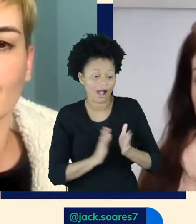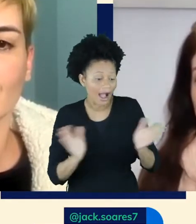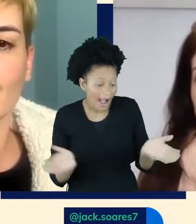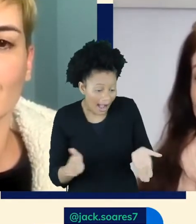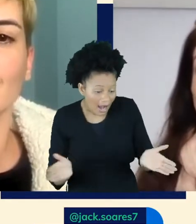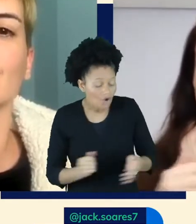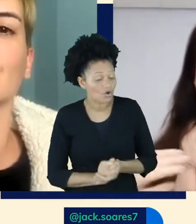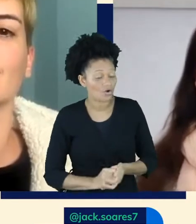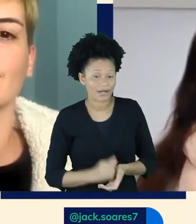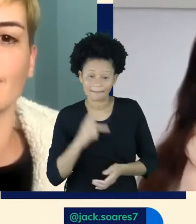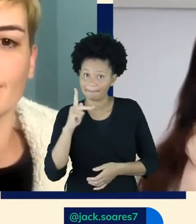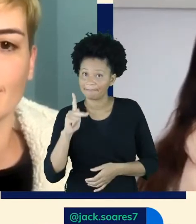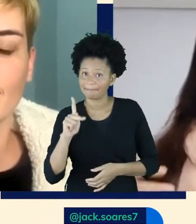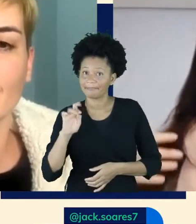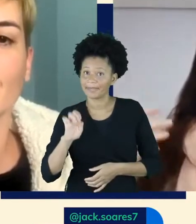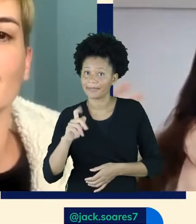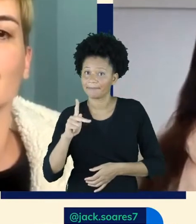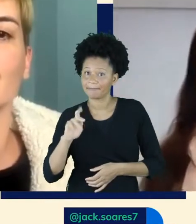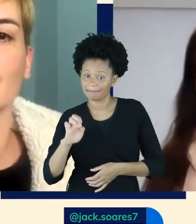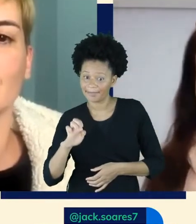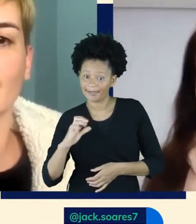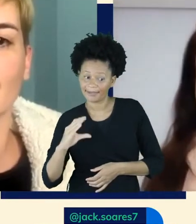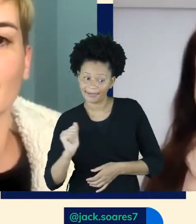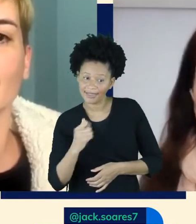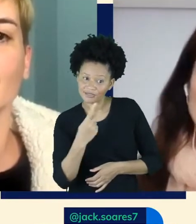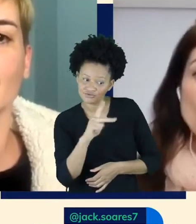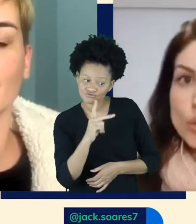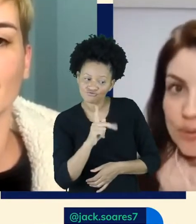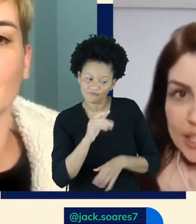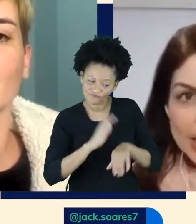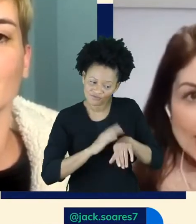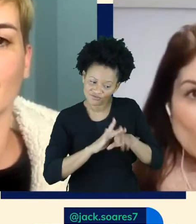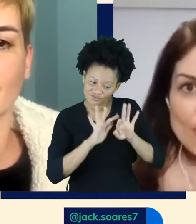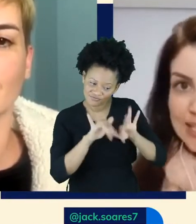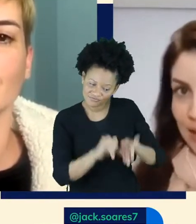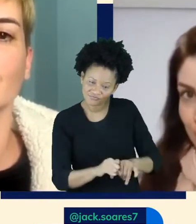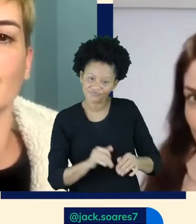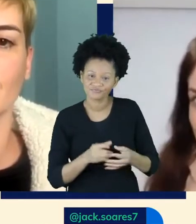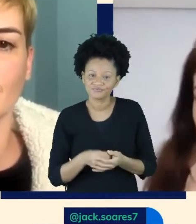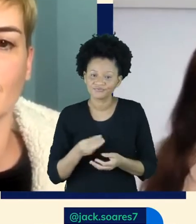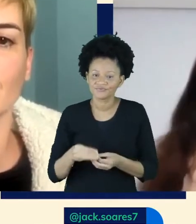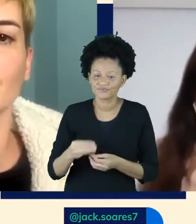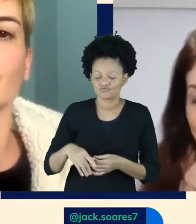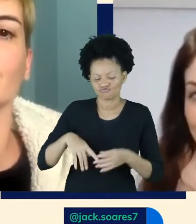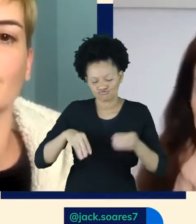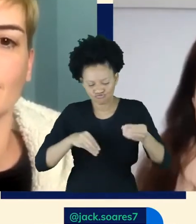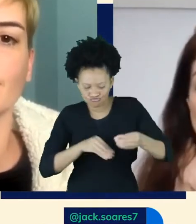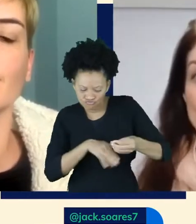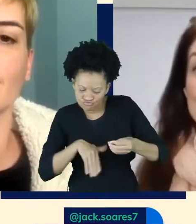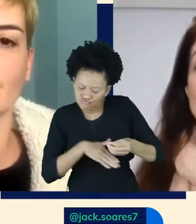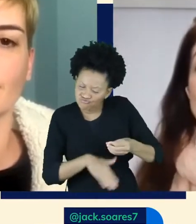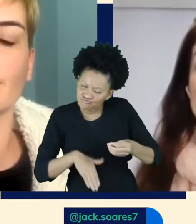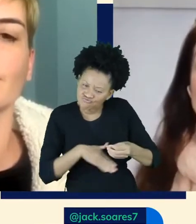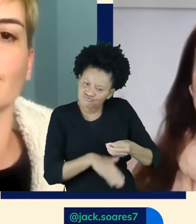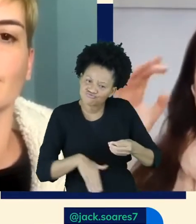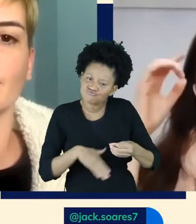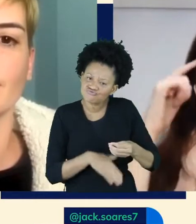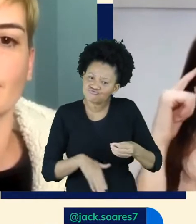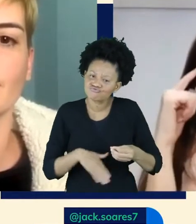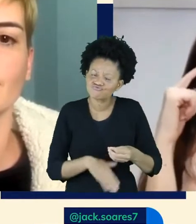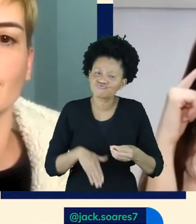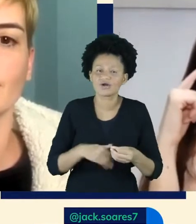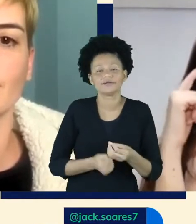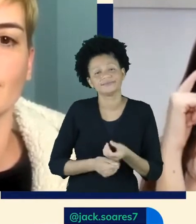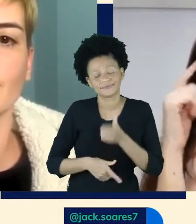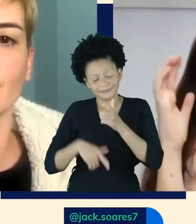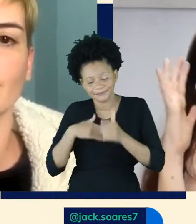termina. Então a criança que finalizava o banho dela com o chuveirinho, passava a mãozinha no órgão genital, então ficava